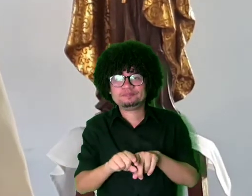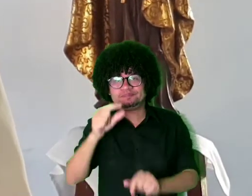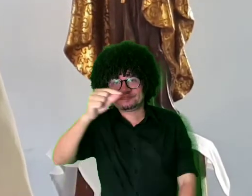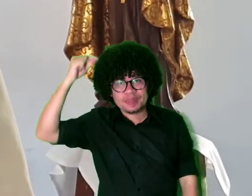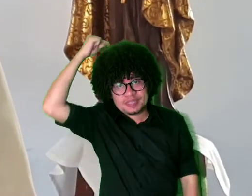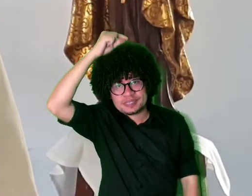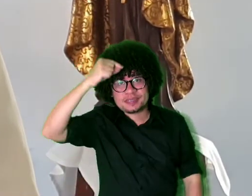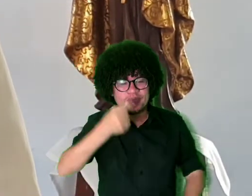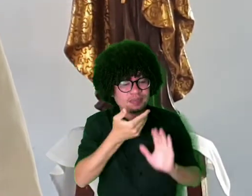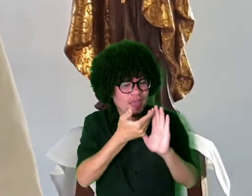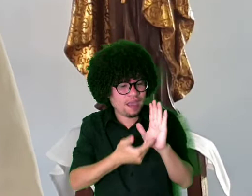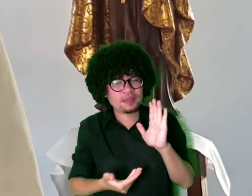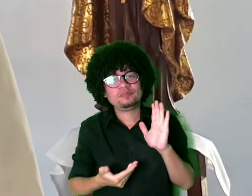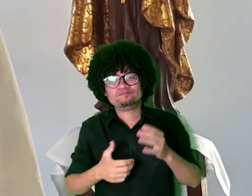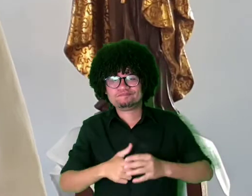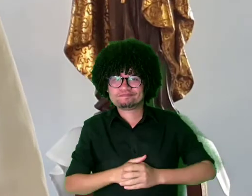Santa Ana.